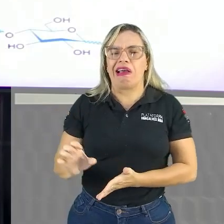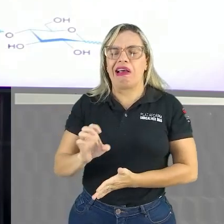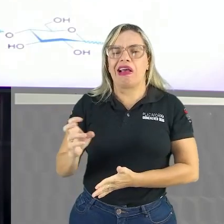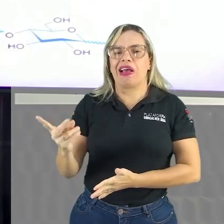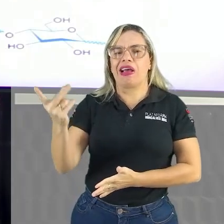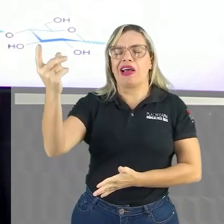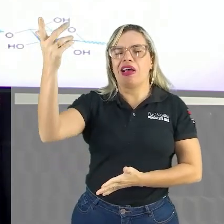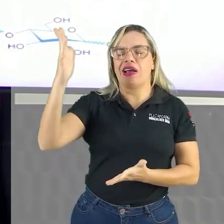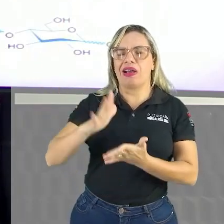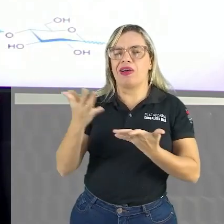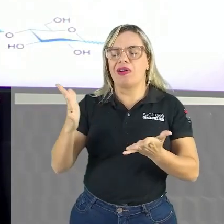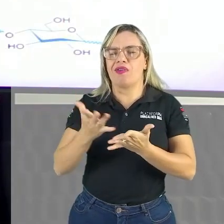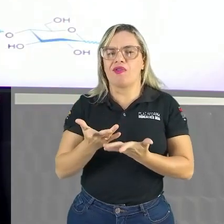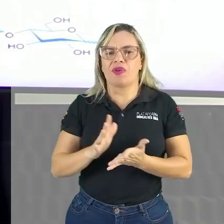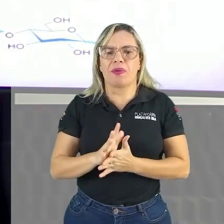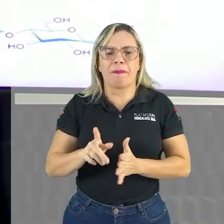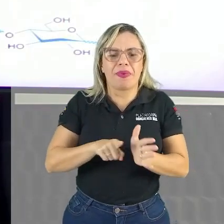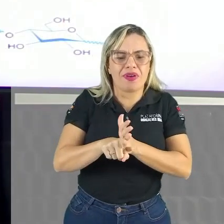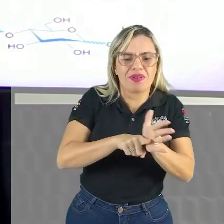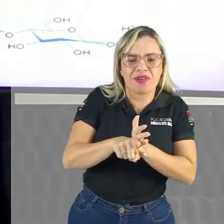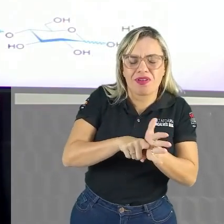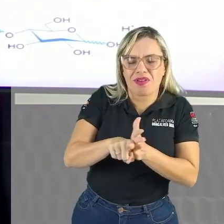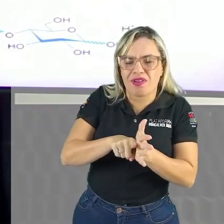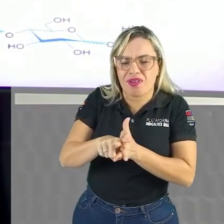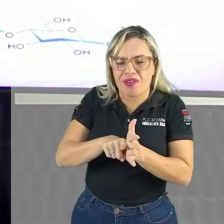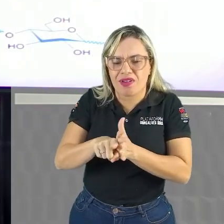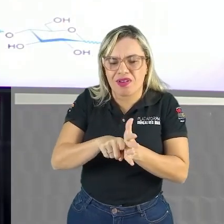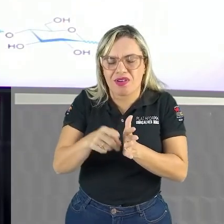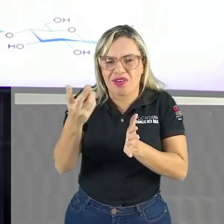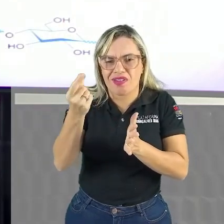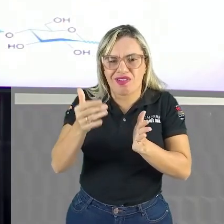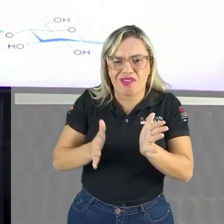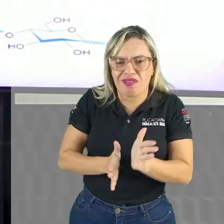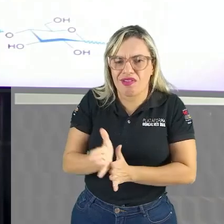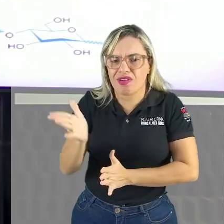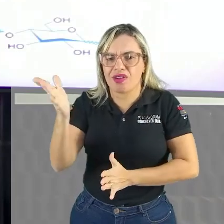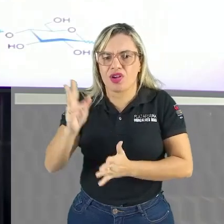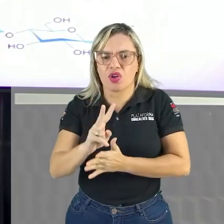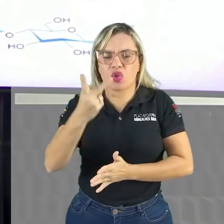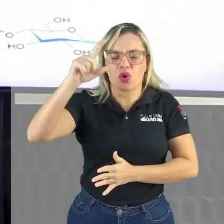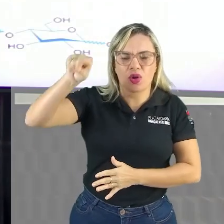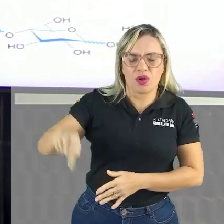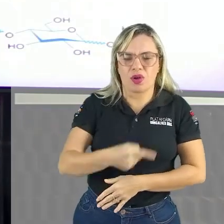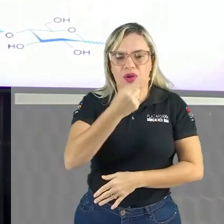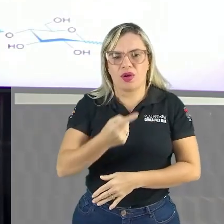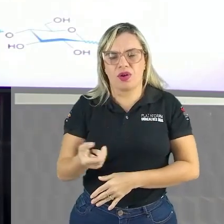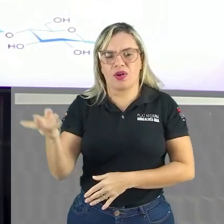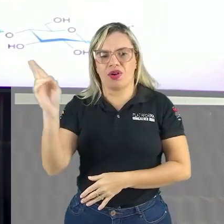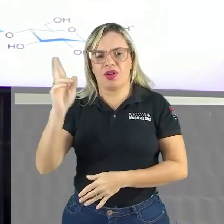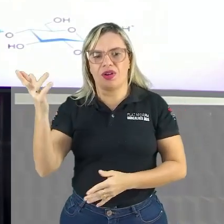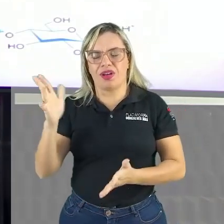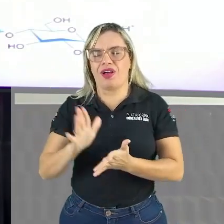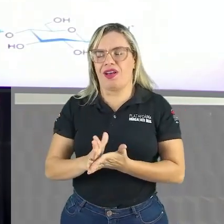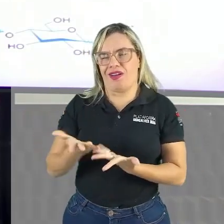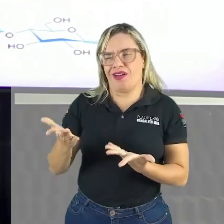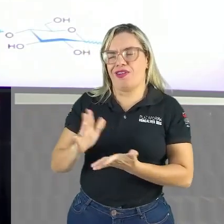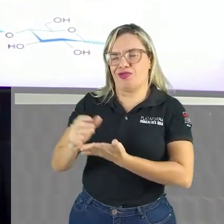acredita que eu fui procurar agora um voo e ele tá custando R$2.000? Eu digo, por favor, eu vou te